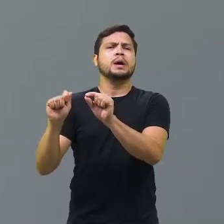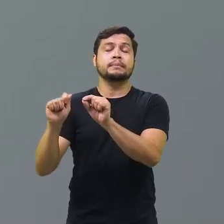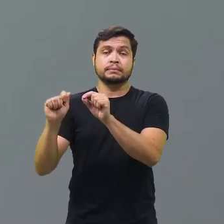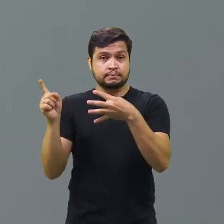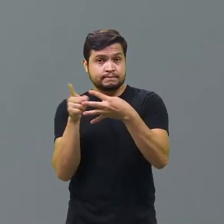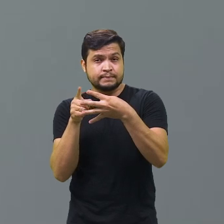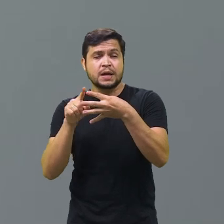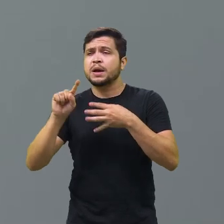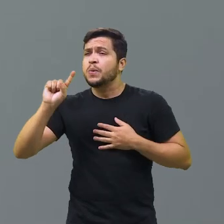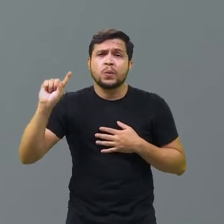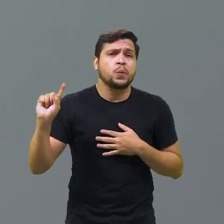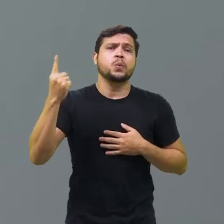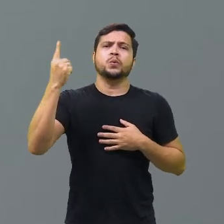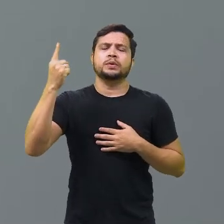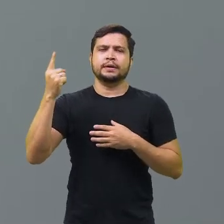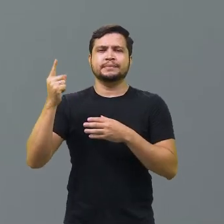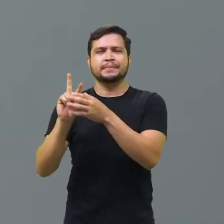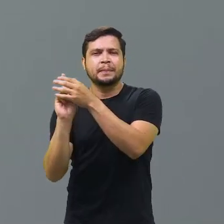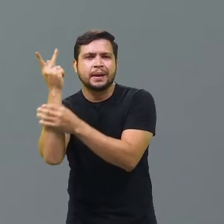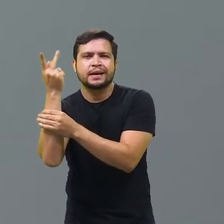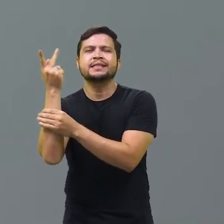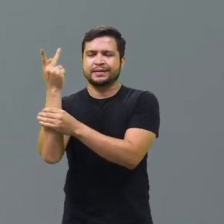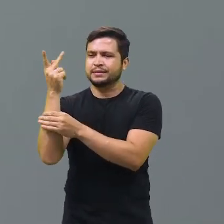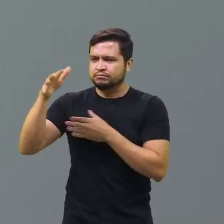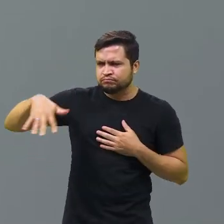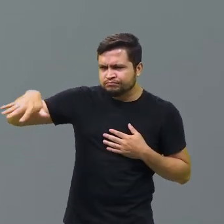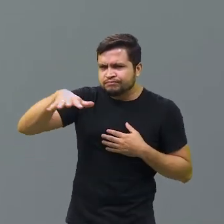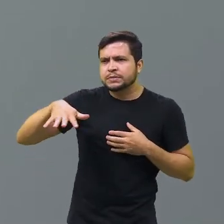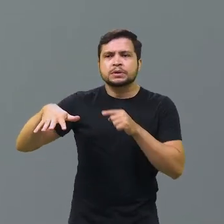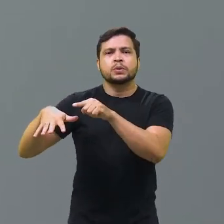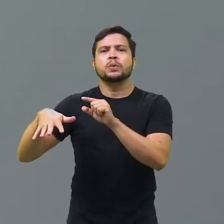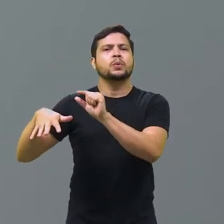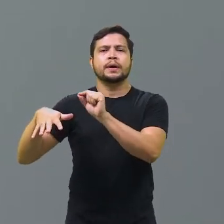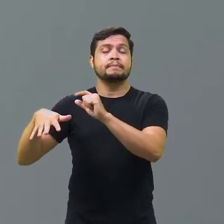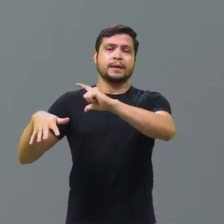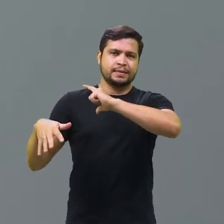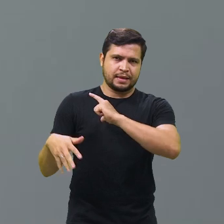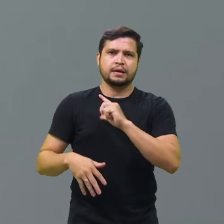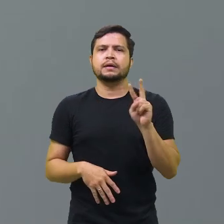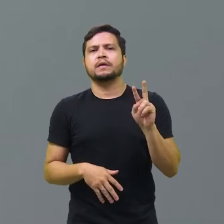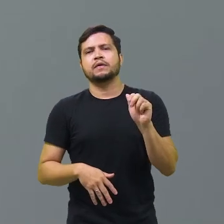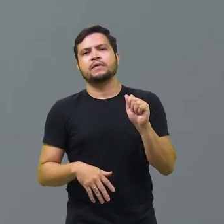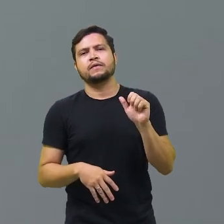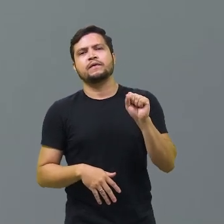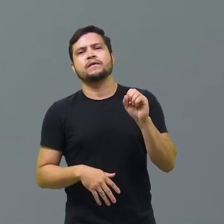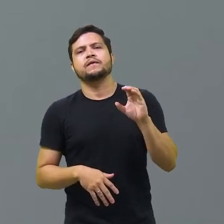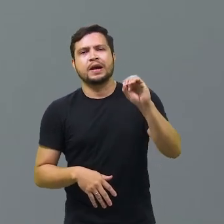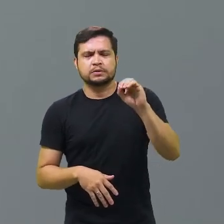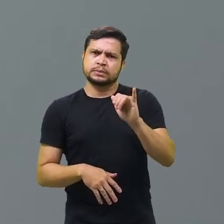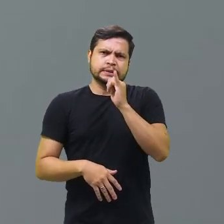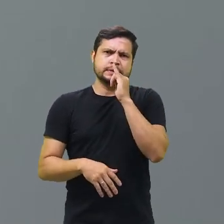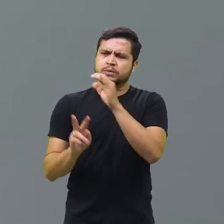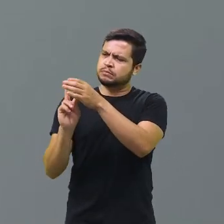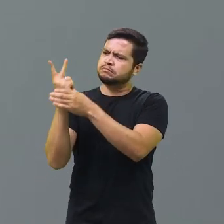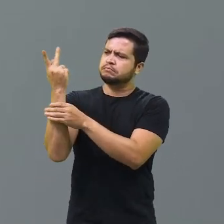as únicas plantas dentro dos 4 grandes grupos vegetais a serem plantas avasculares. E o que é uma